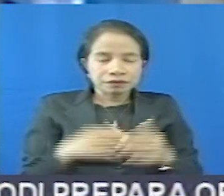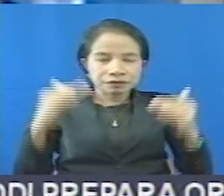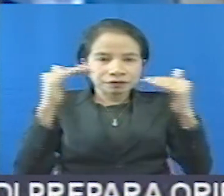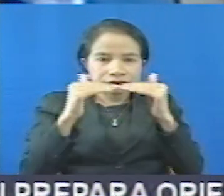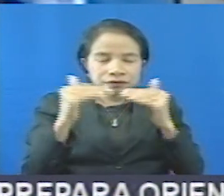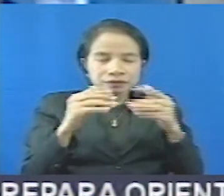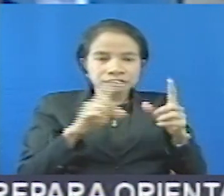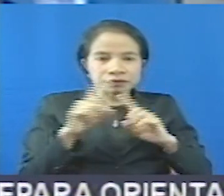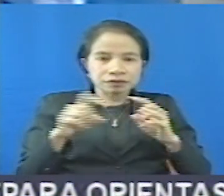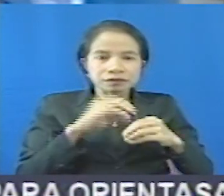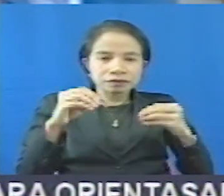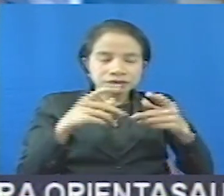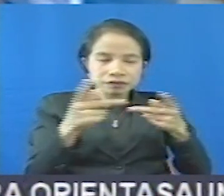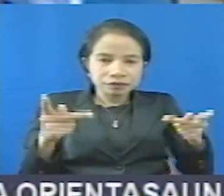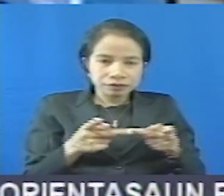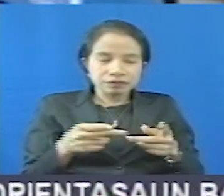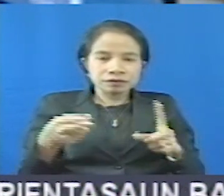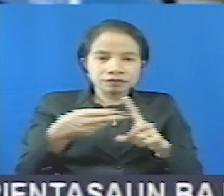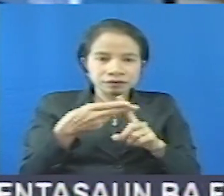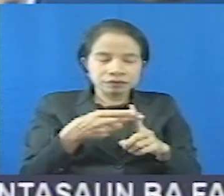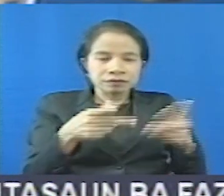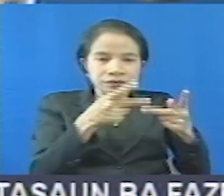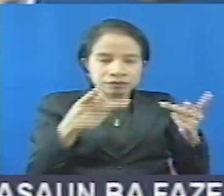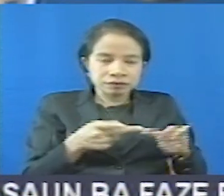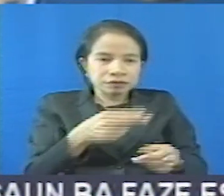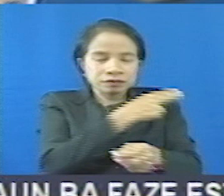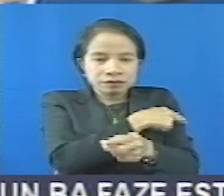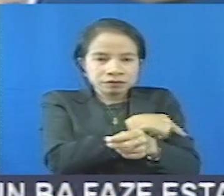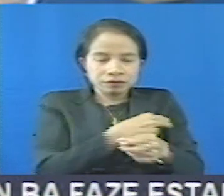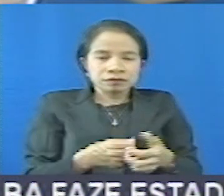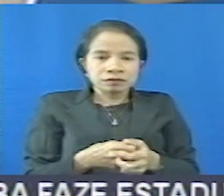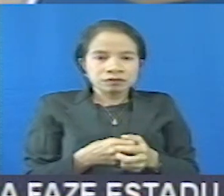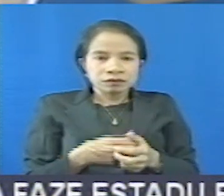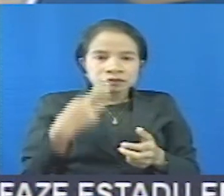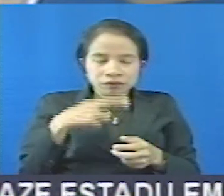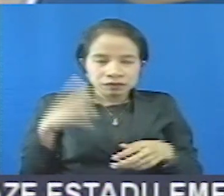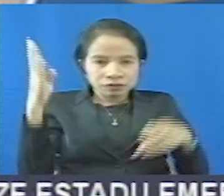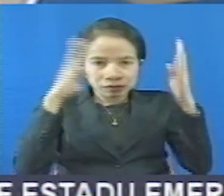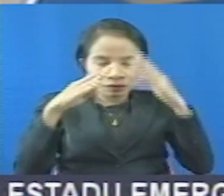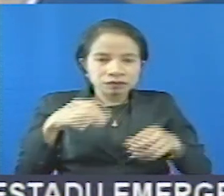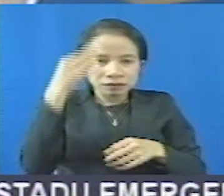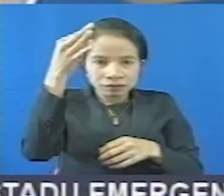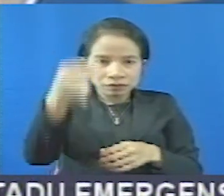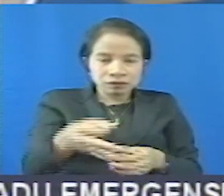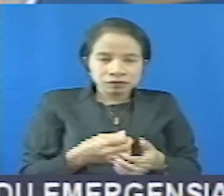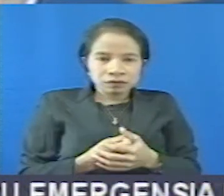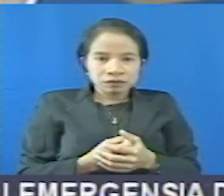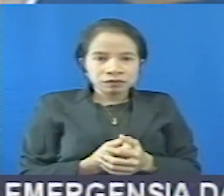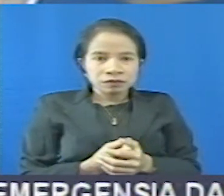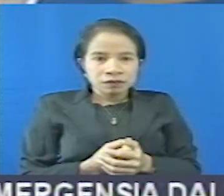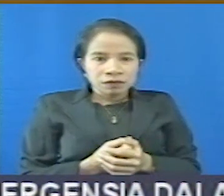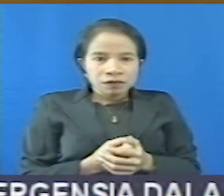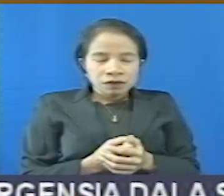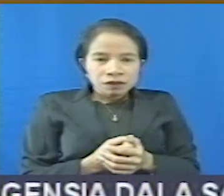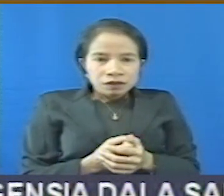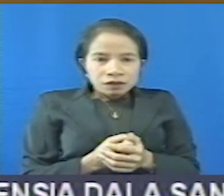encontro, colhemos fato em quarentena no isolamento, nebe disponível, responde à situação e ao futuro. Pilares